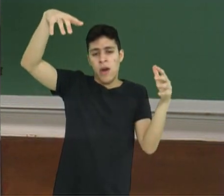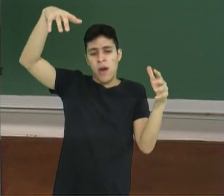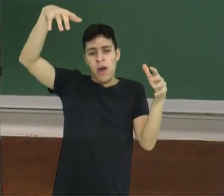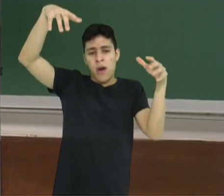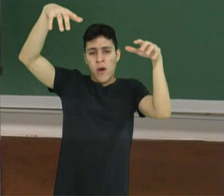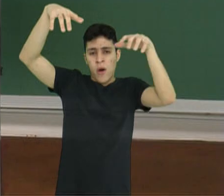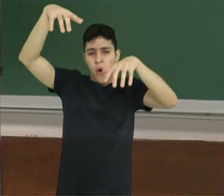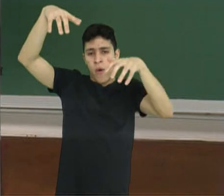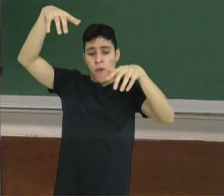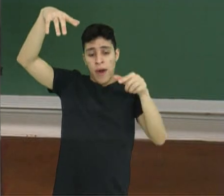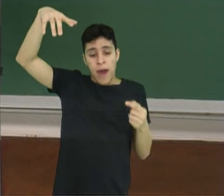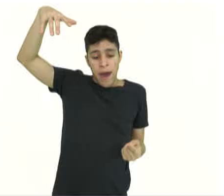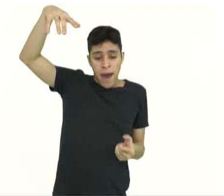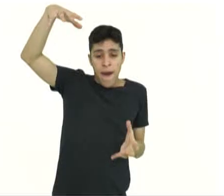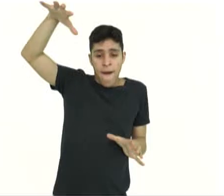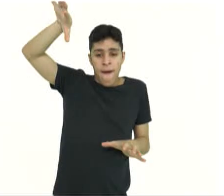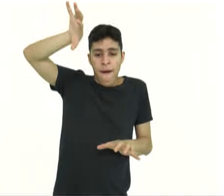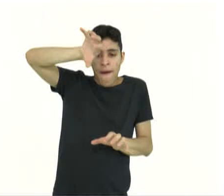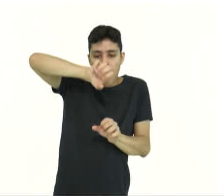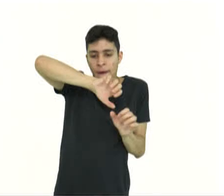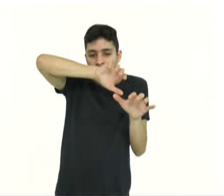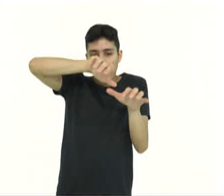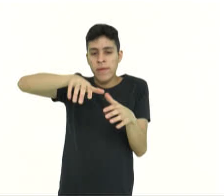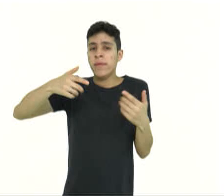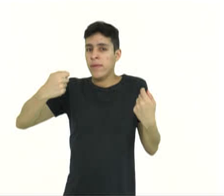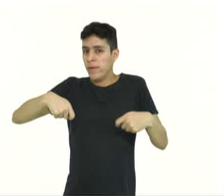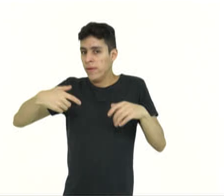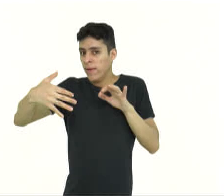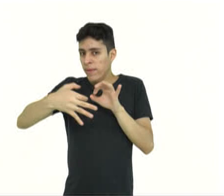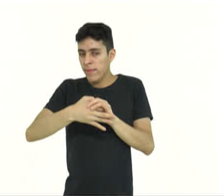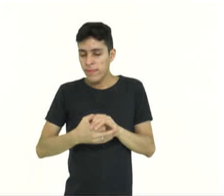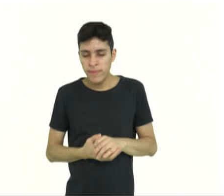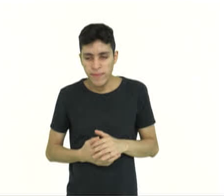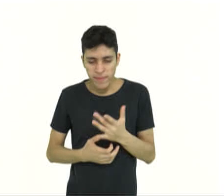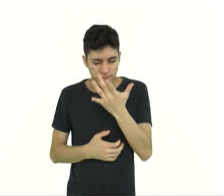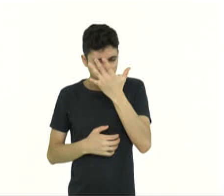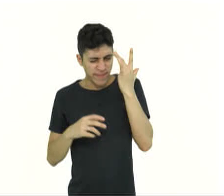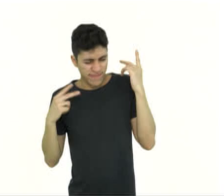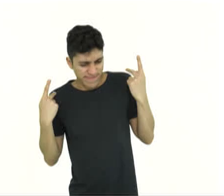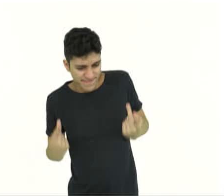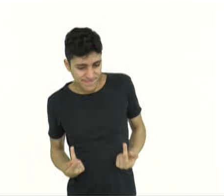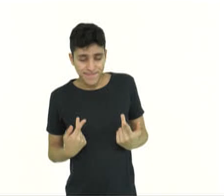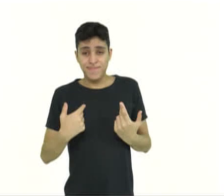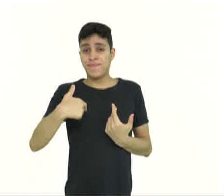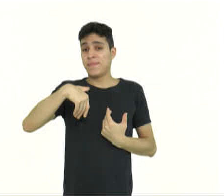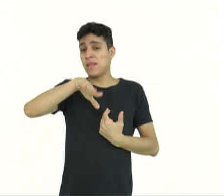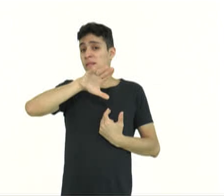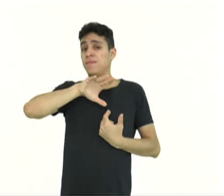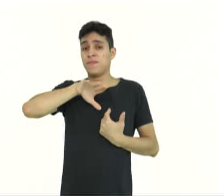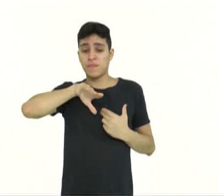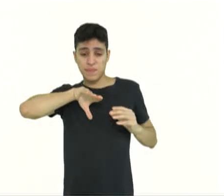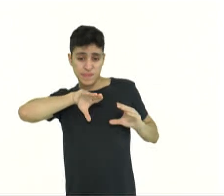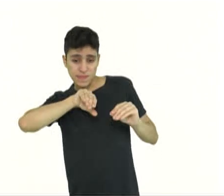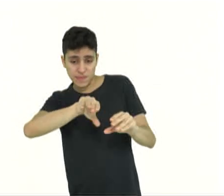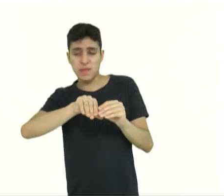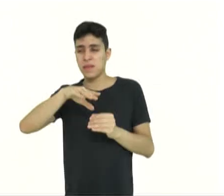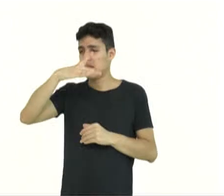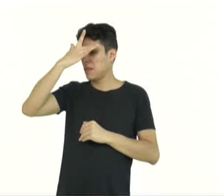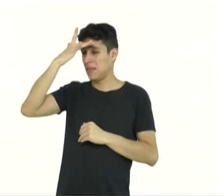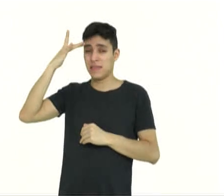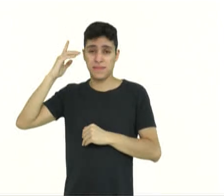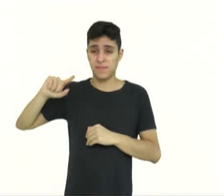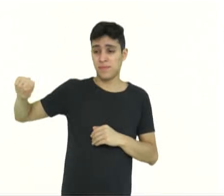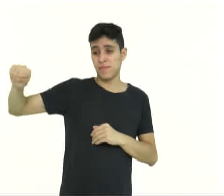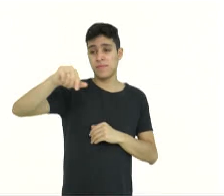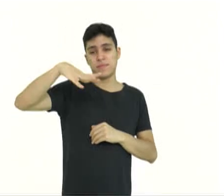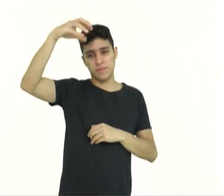gente, isso é gravíssimo. A atividade humana é a maior culpada, né? A atividade humana e de alguns humanos é a maior culpada